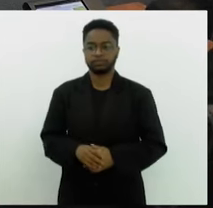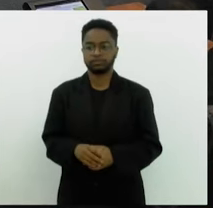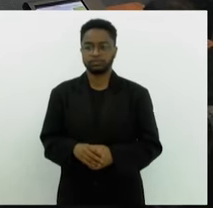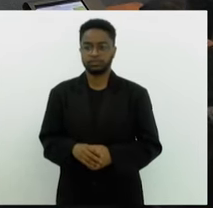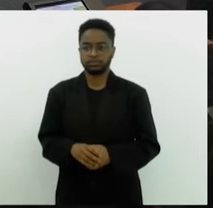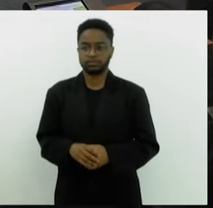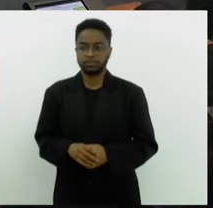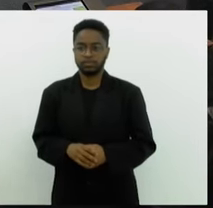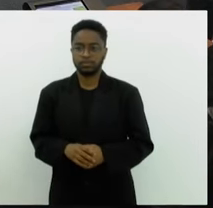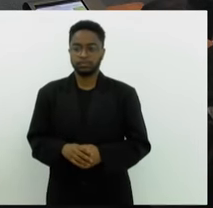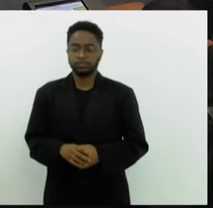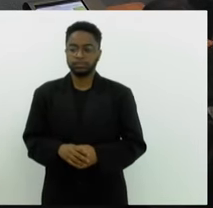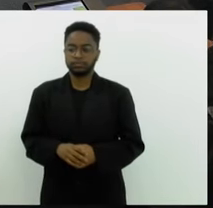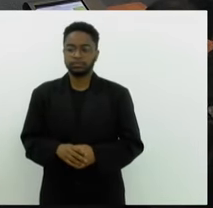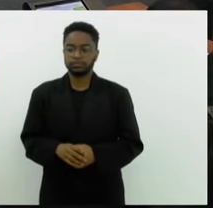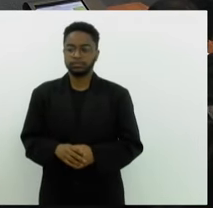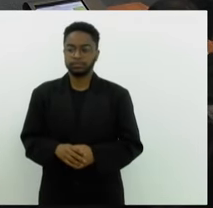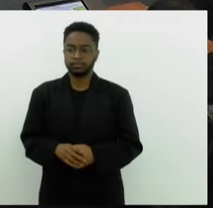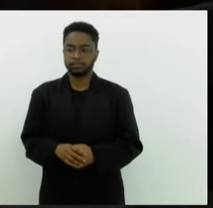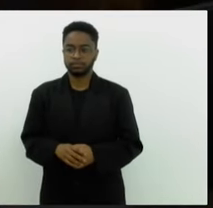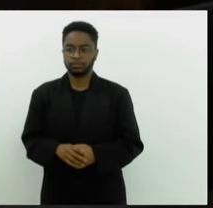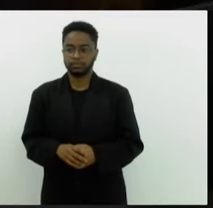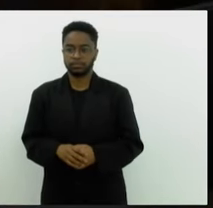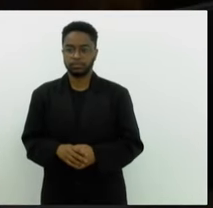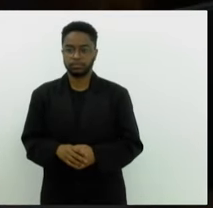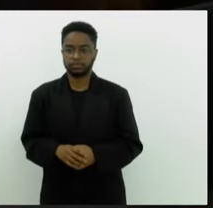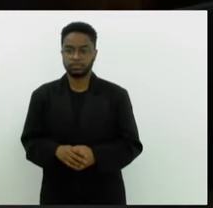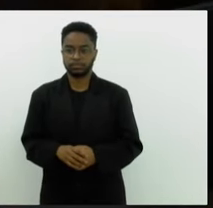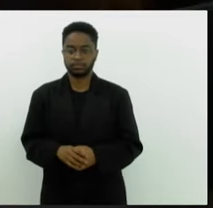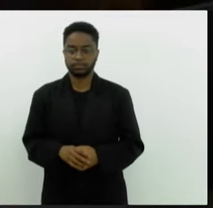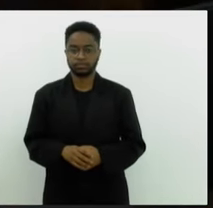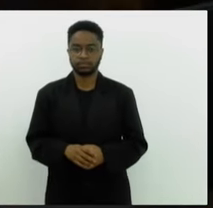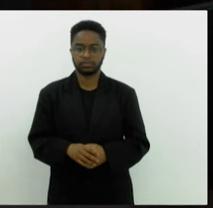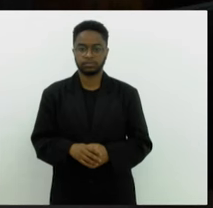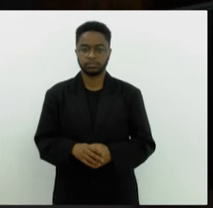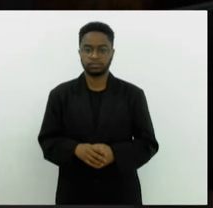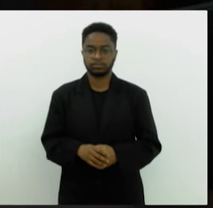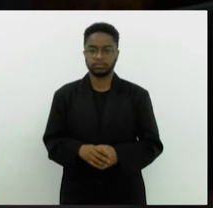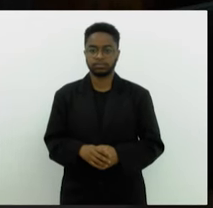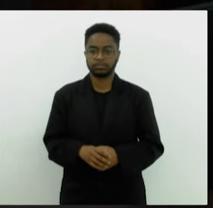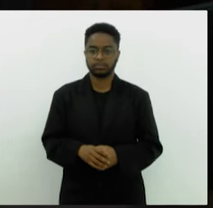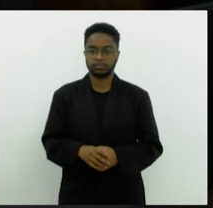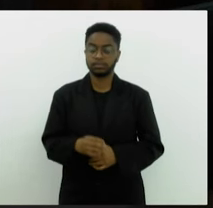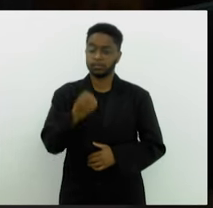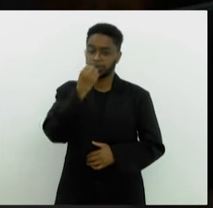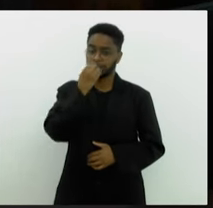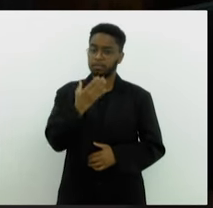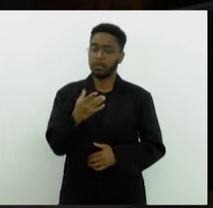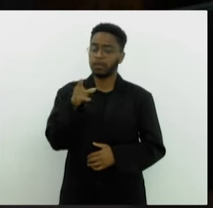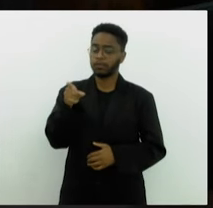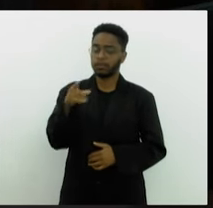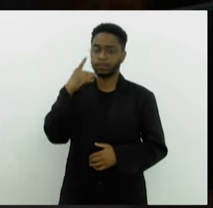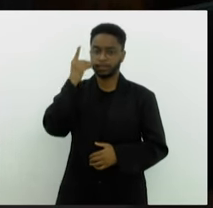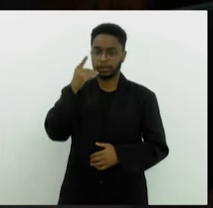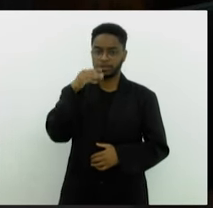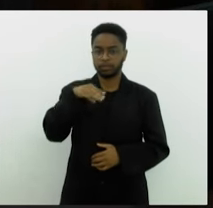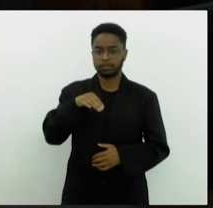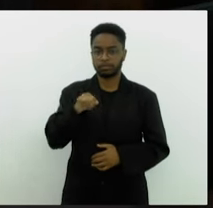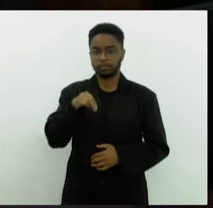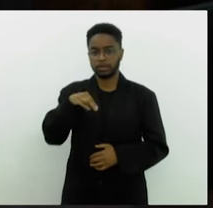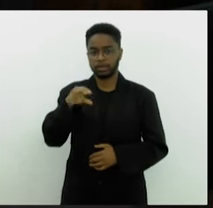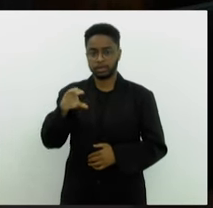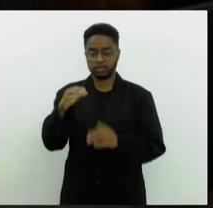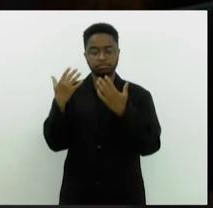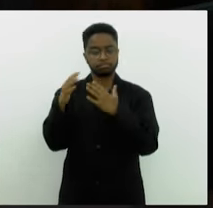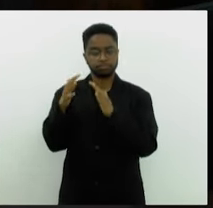Muito, muito Bom, o nosso nobre deputado Carlos Mink